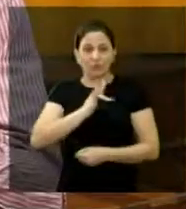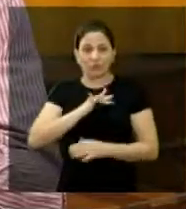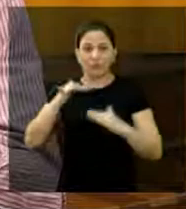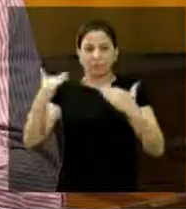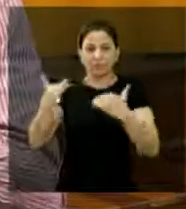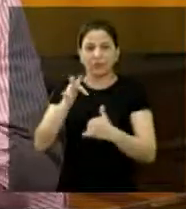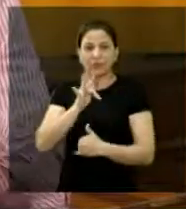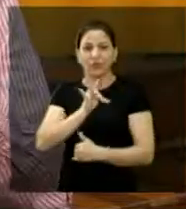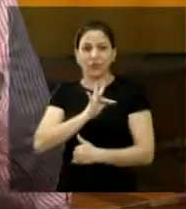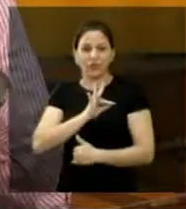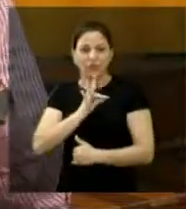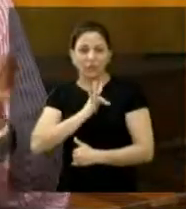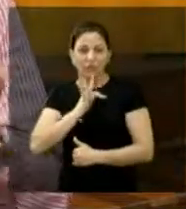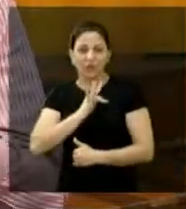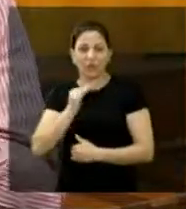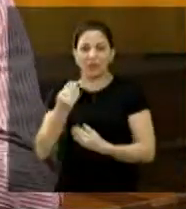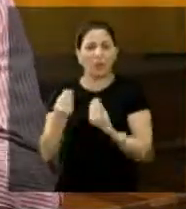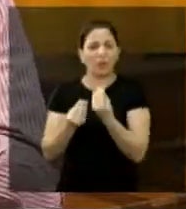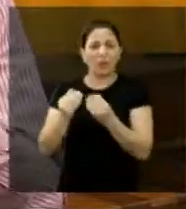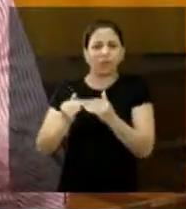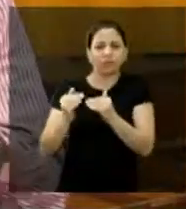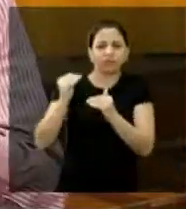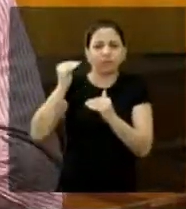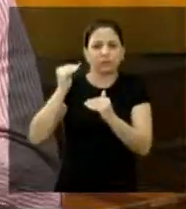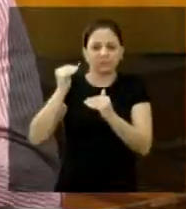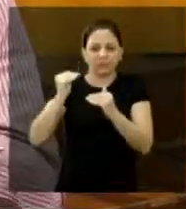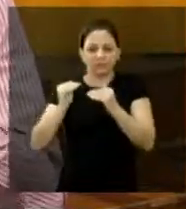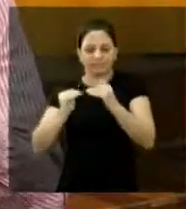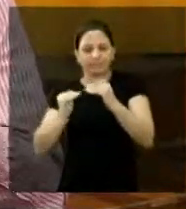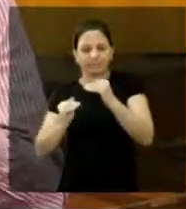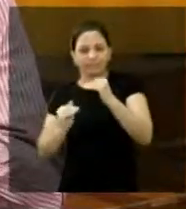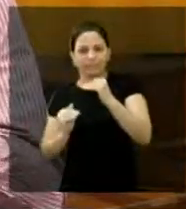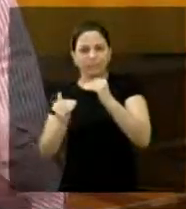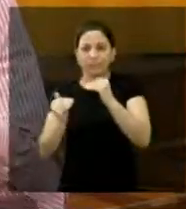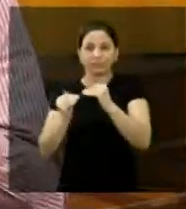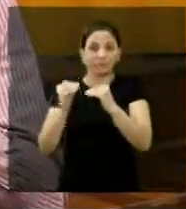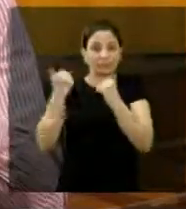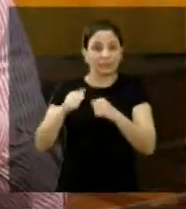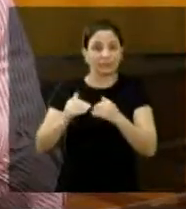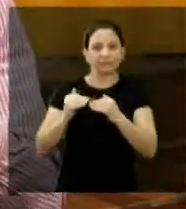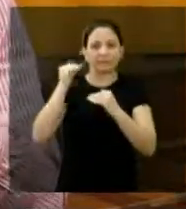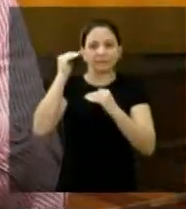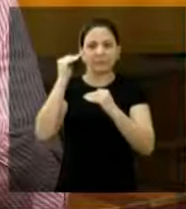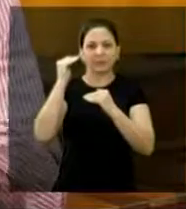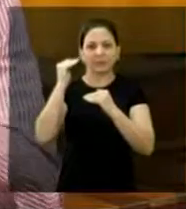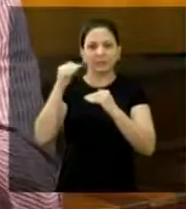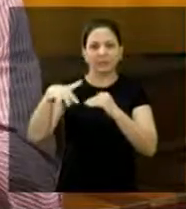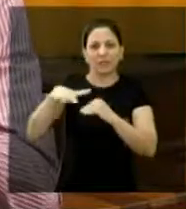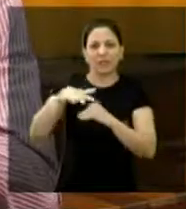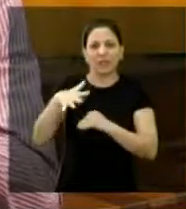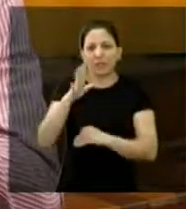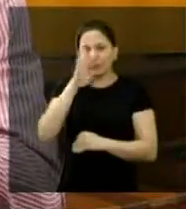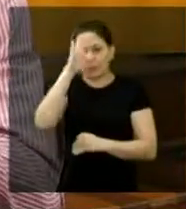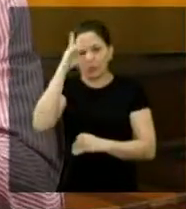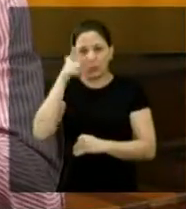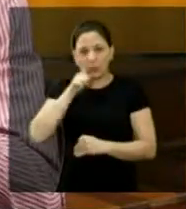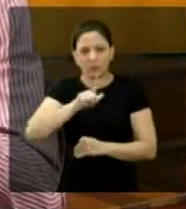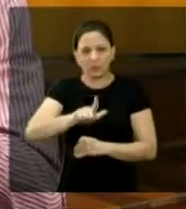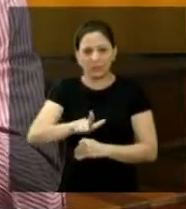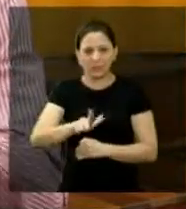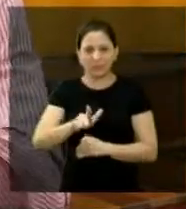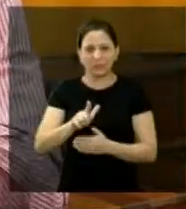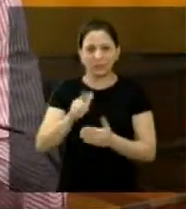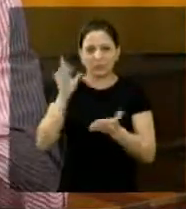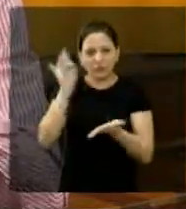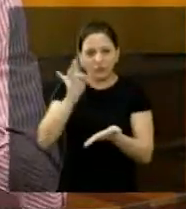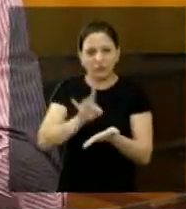como Araraquara, a Fonte Luminosa, depois a Arena da Fonte, tudo isso, mas o principal a gente não conseguia alcançar.